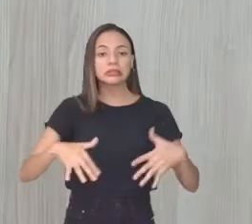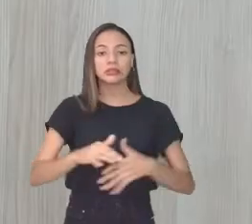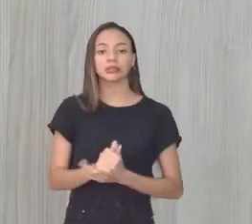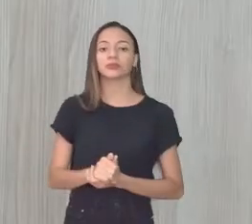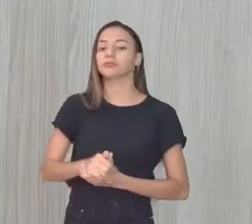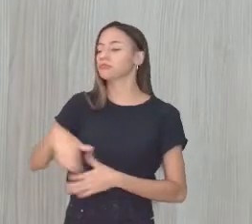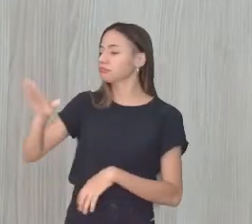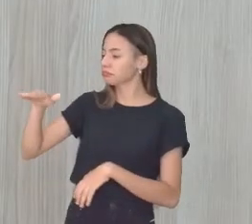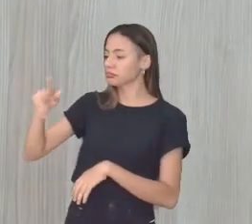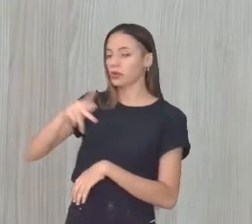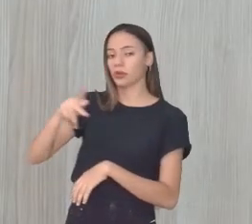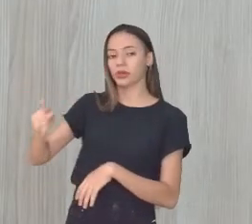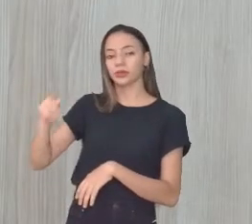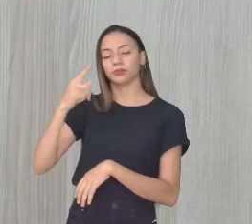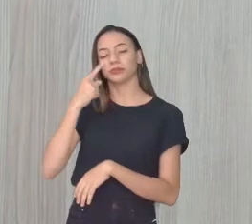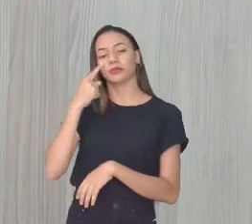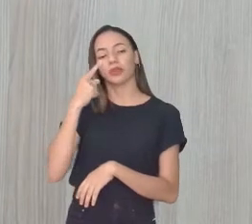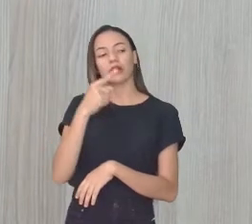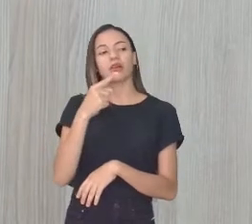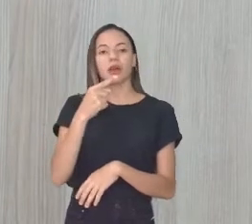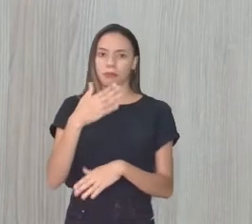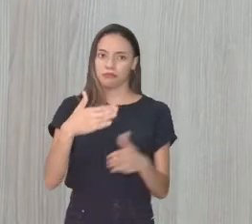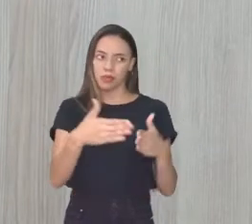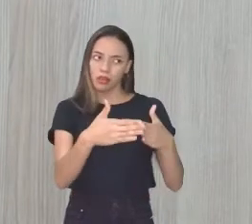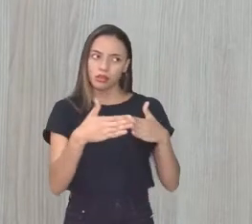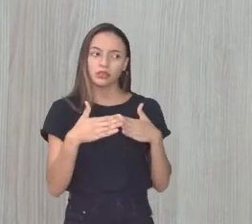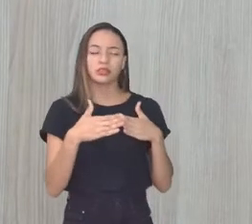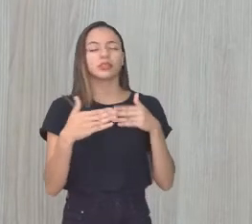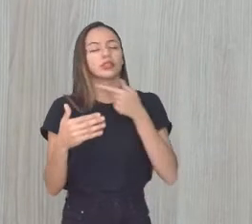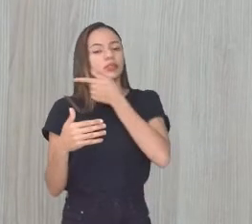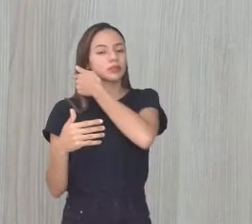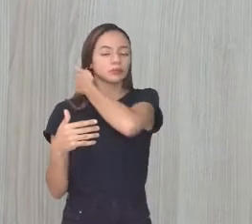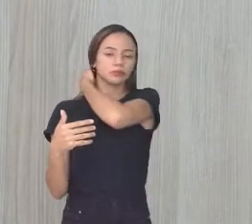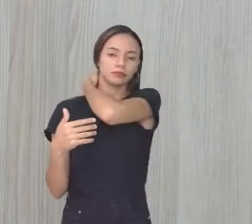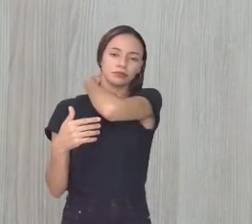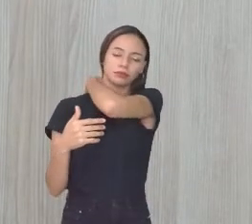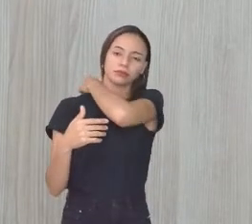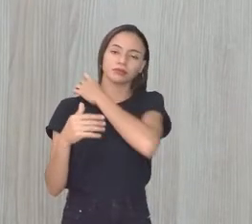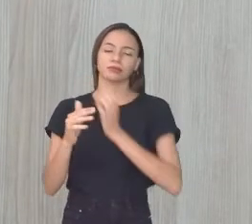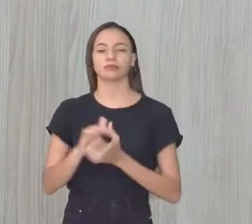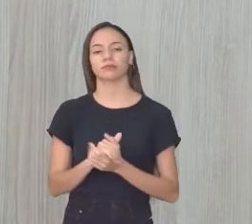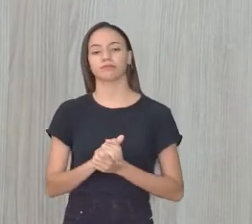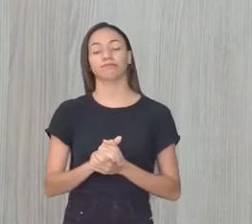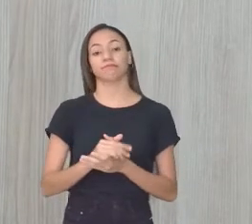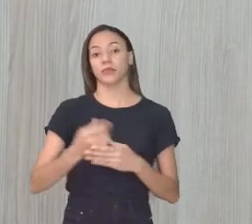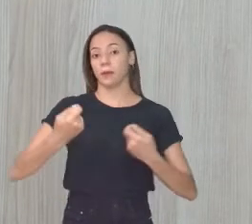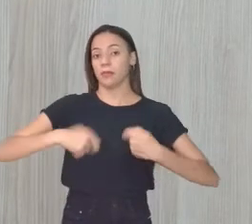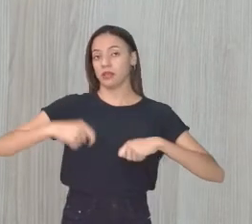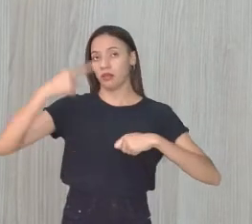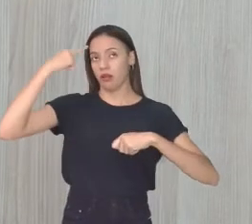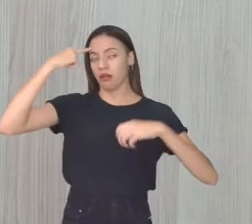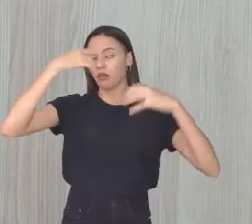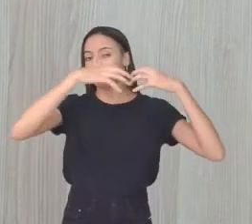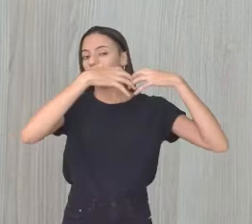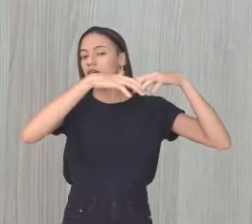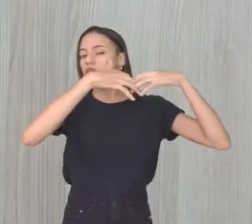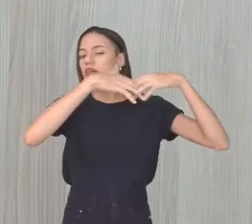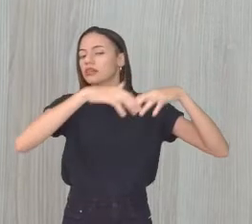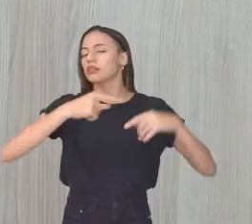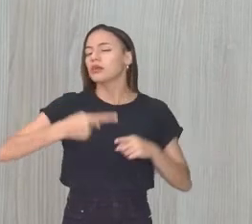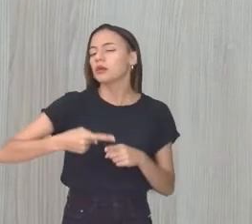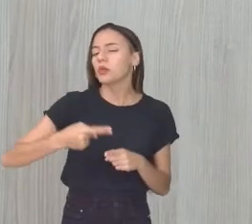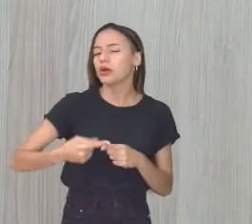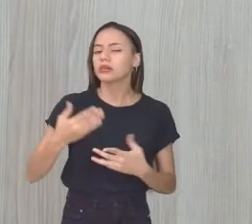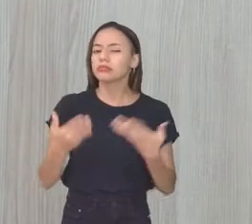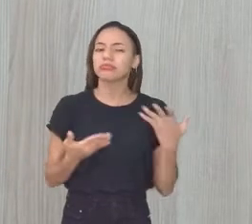né, professor Giorgio, se você me permite, Lógico. a gente precisa, né, refletir, porque a gente muito